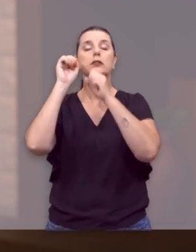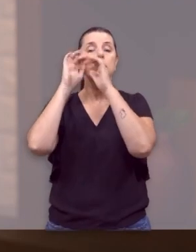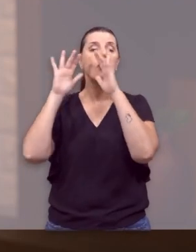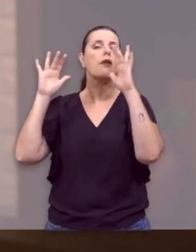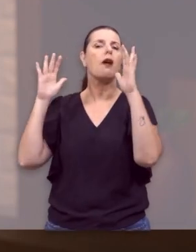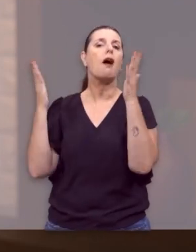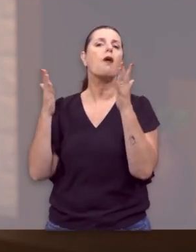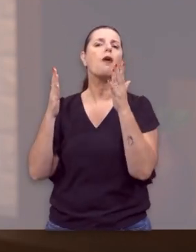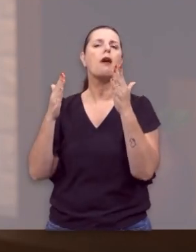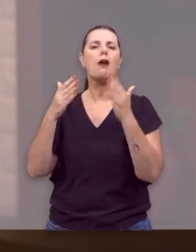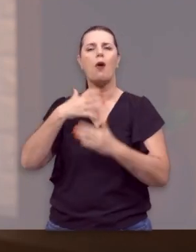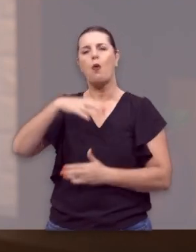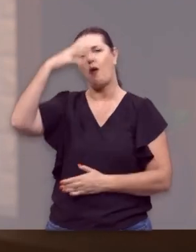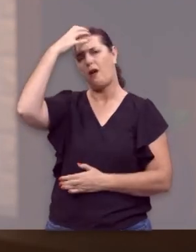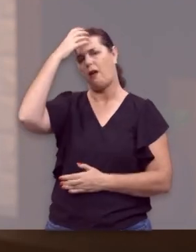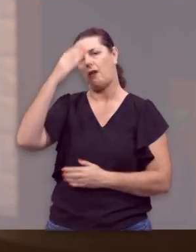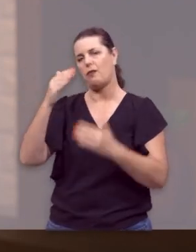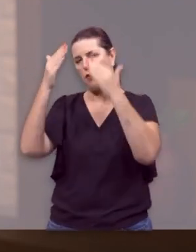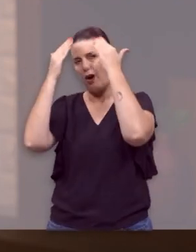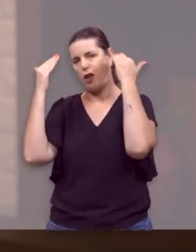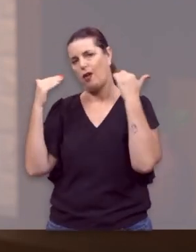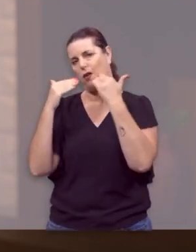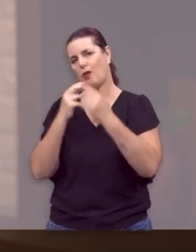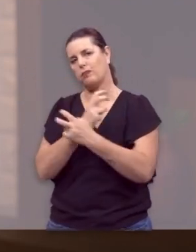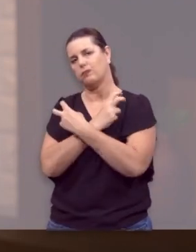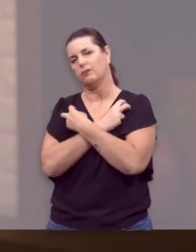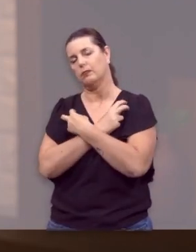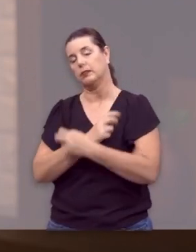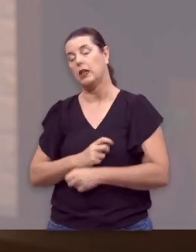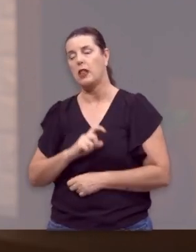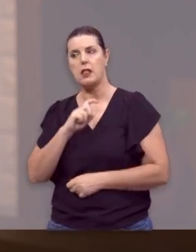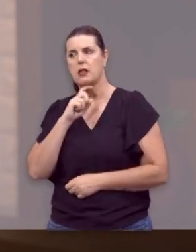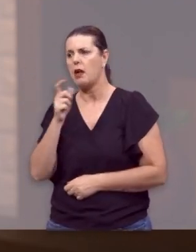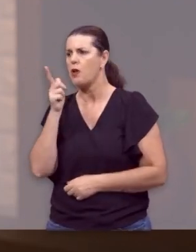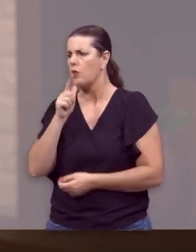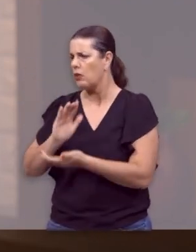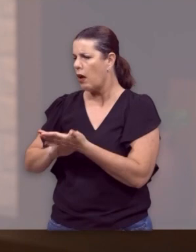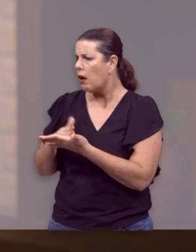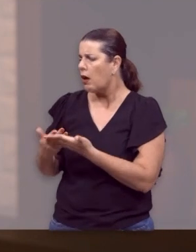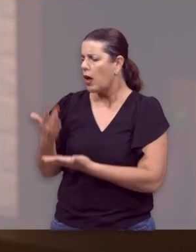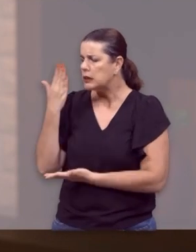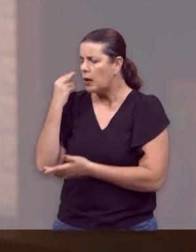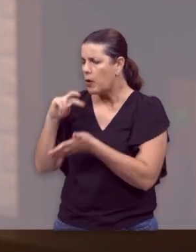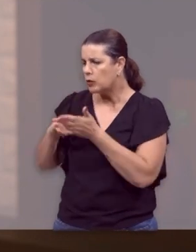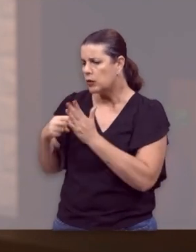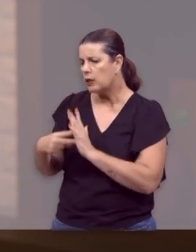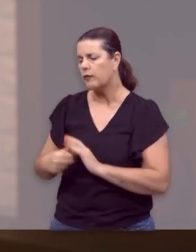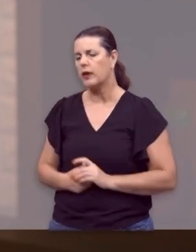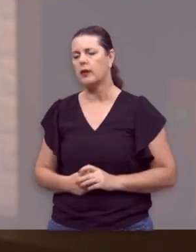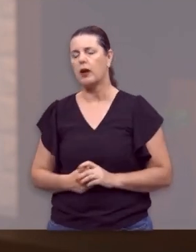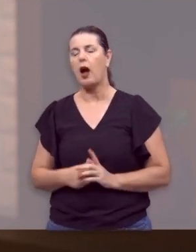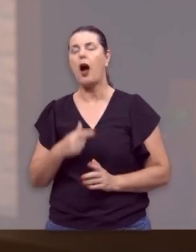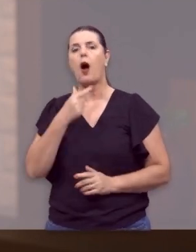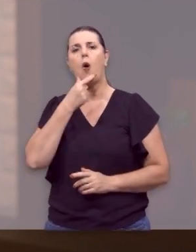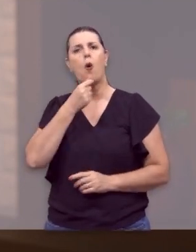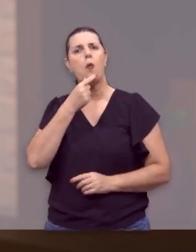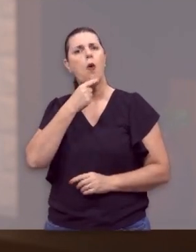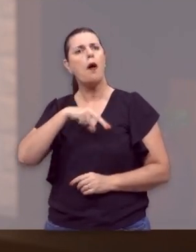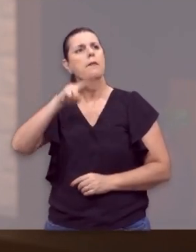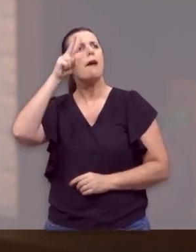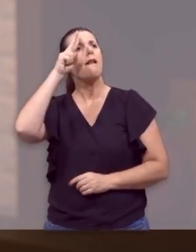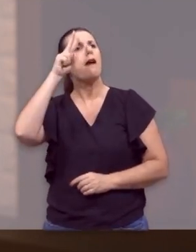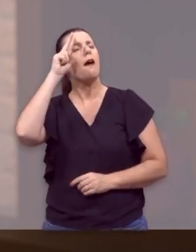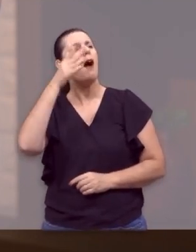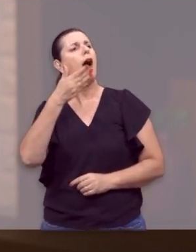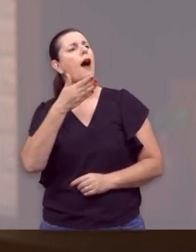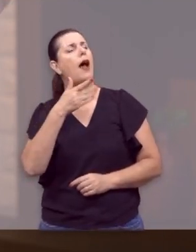é Faraó. Ninguém consegue interpretar os sonhos de Faraó. Aí o copeiro se lembra de José.